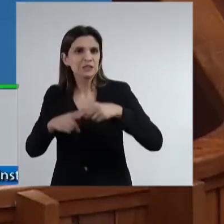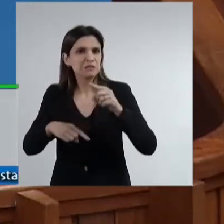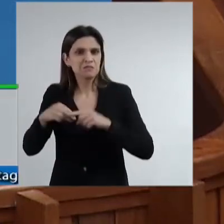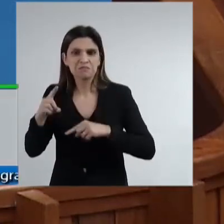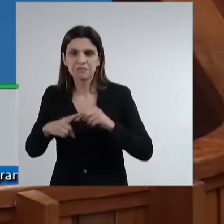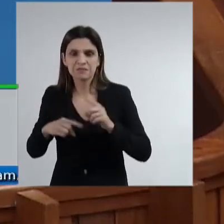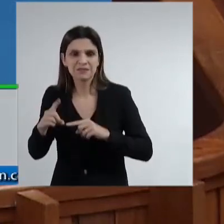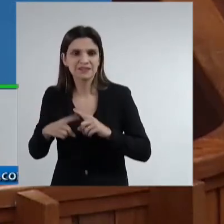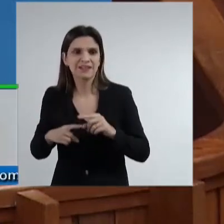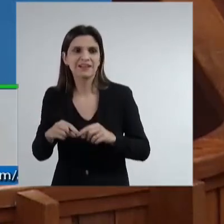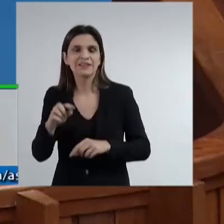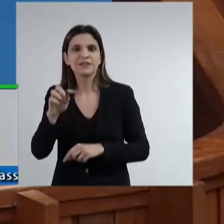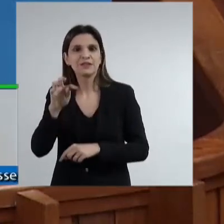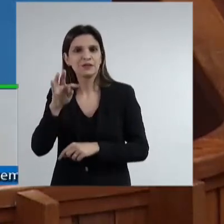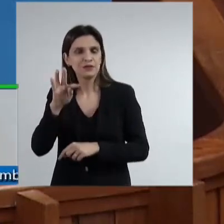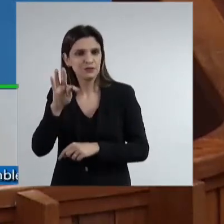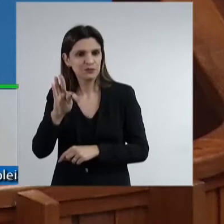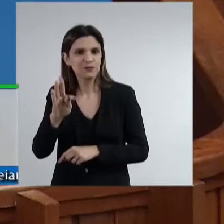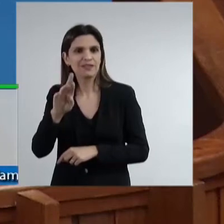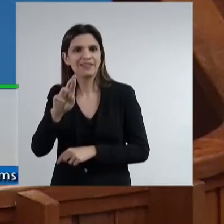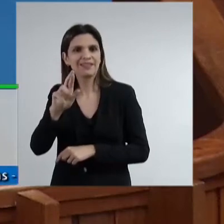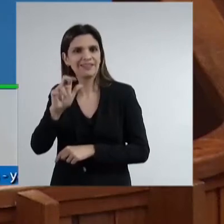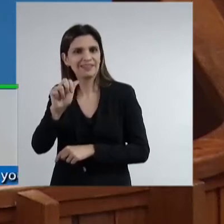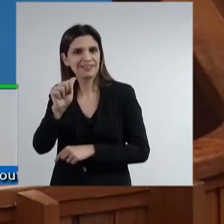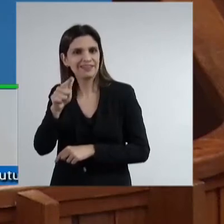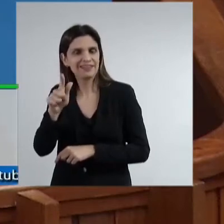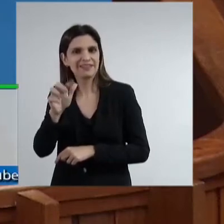ideia deste valor,